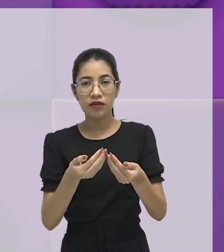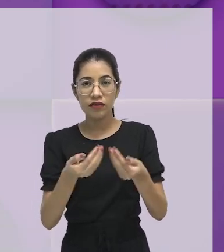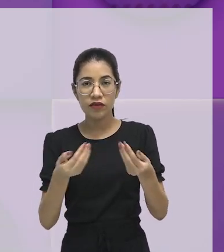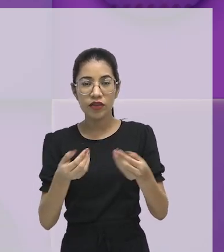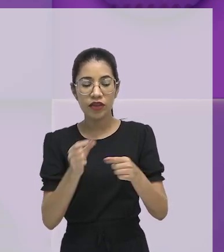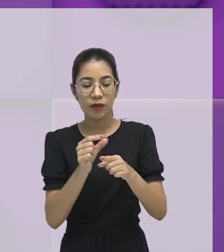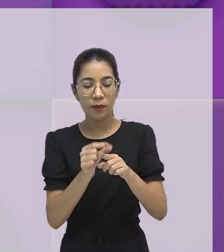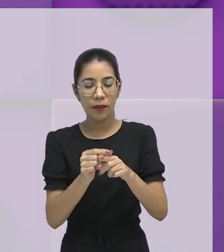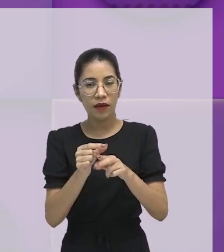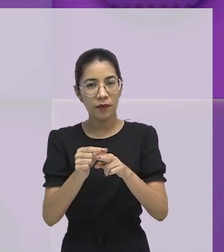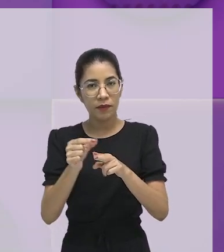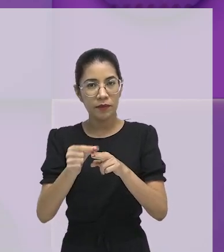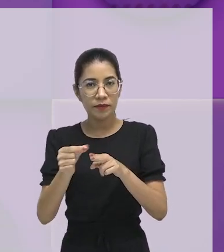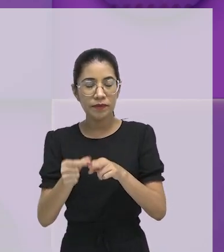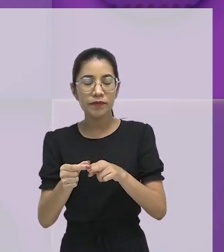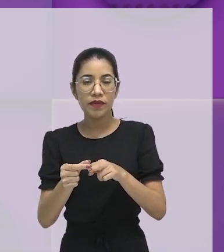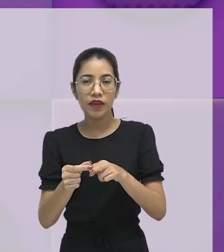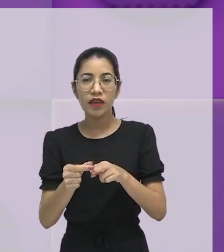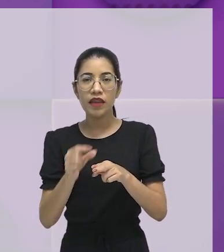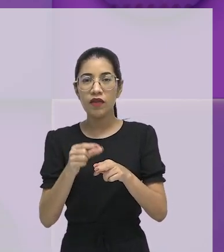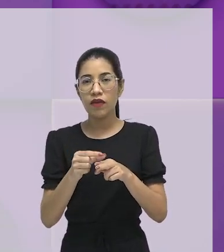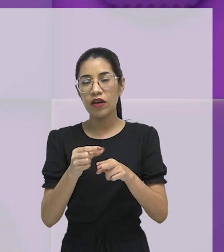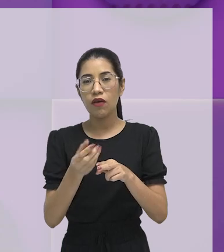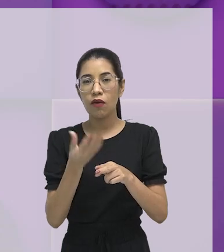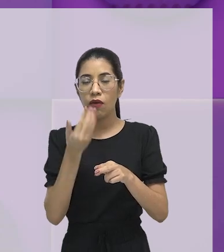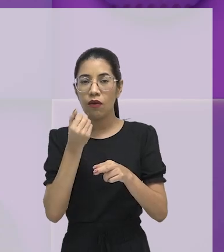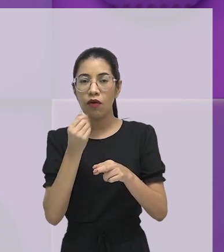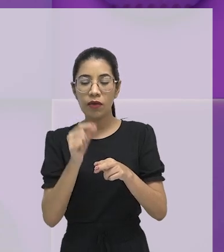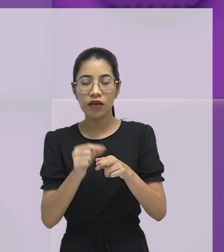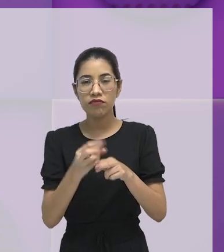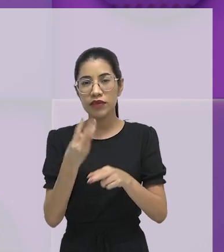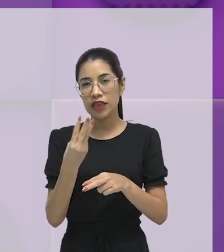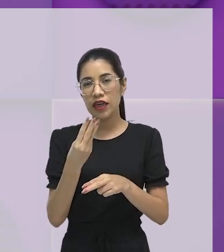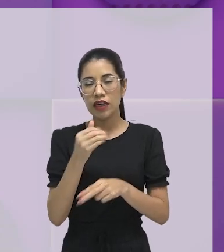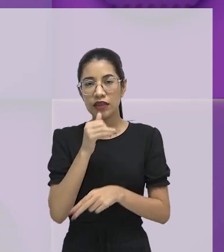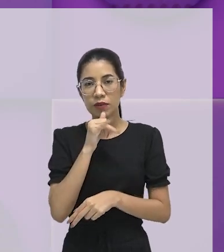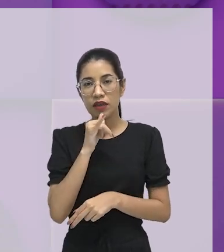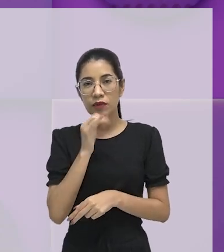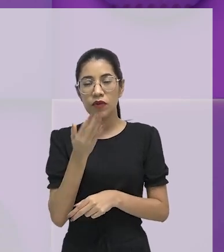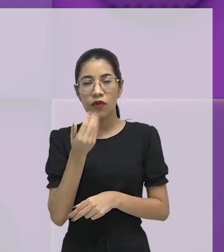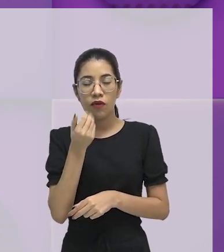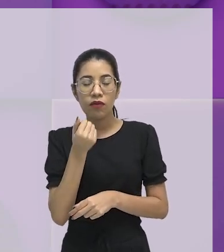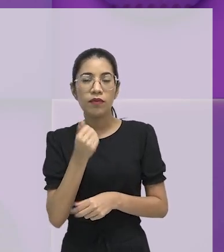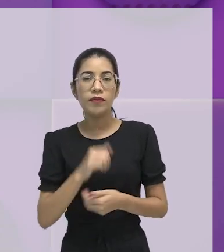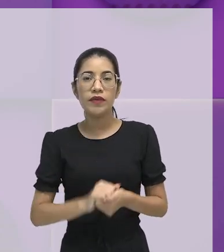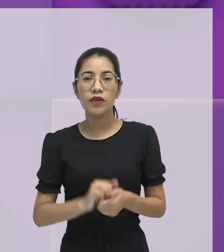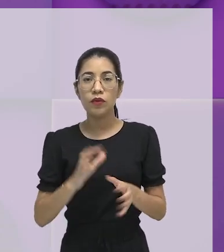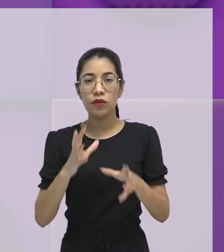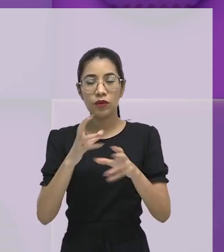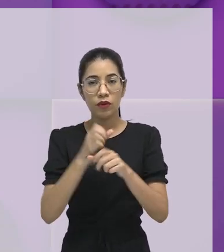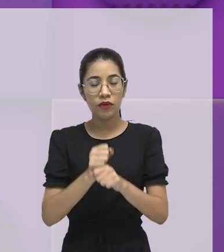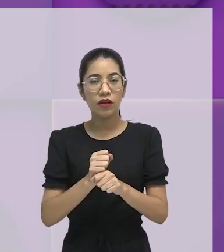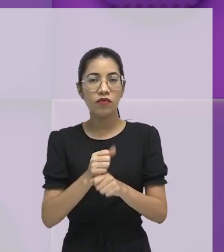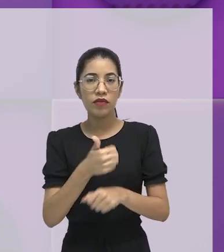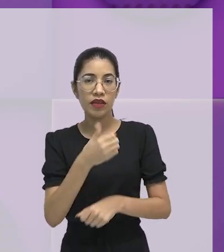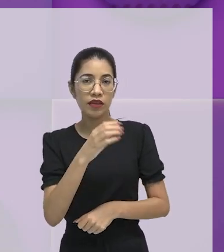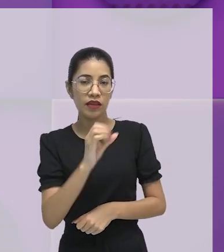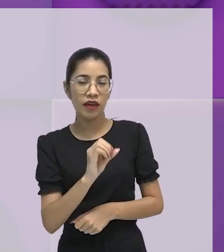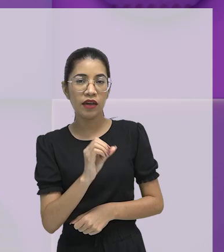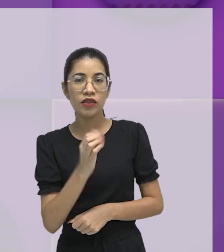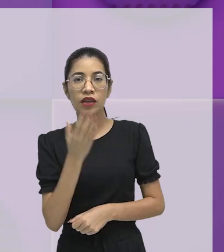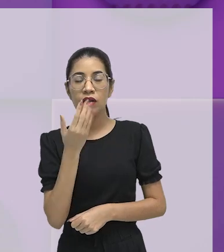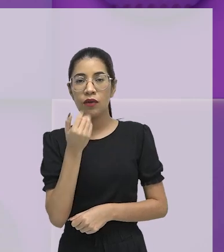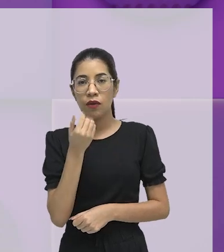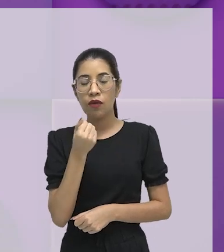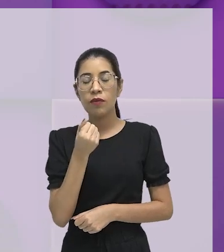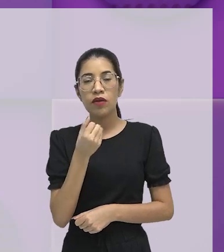naqueles quadradinhos, né? Então você come ali 3 quadradinhos daquele, por exemplo. Então no total de 10, você comeu 3, ou seja,